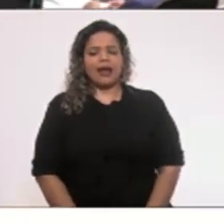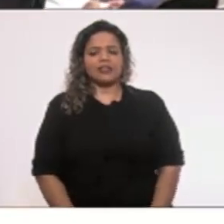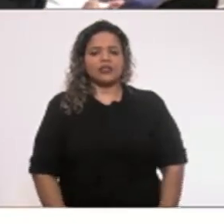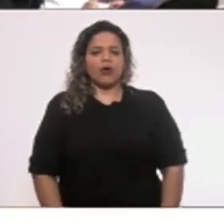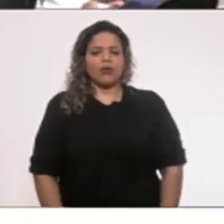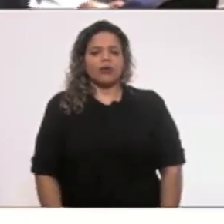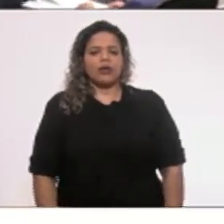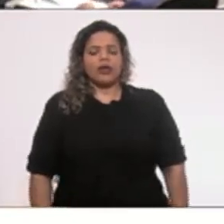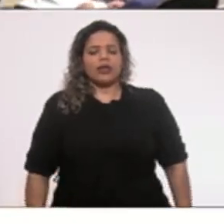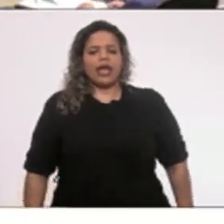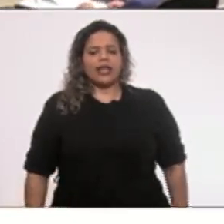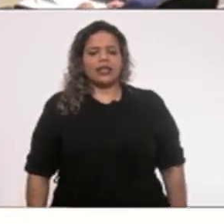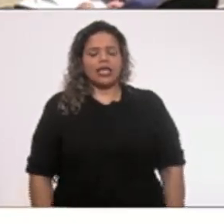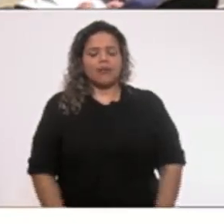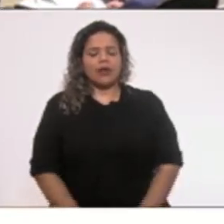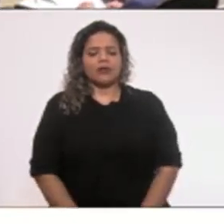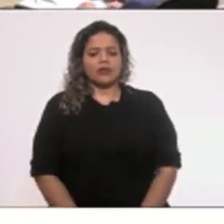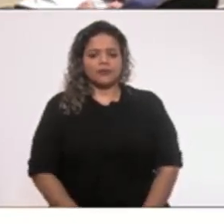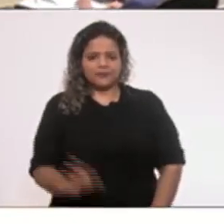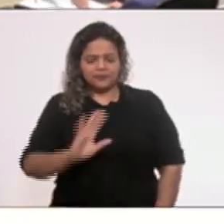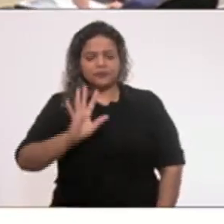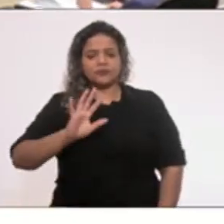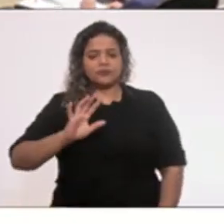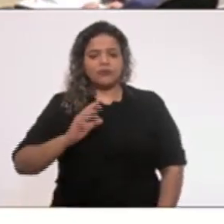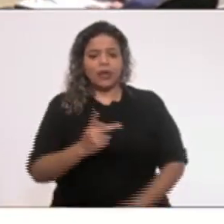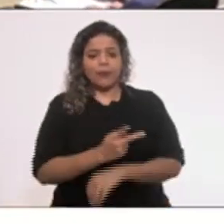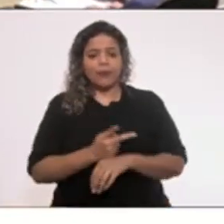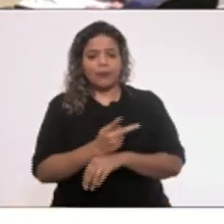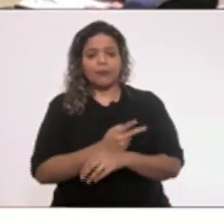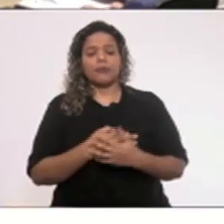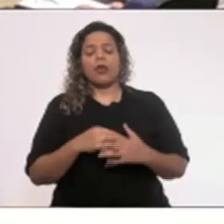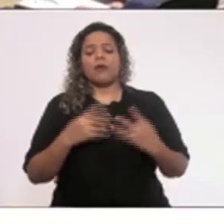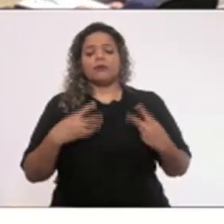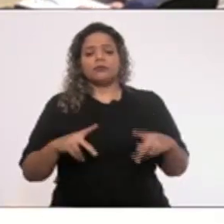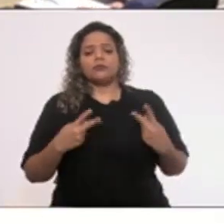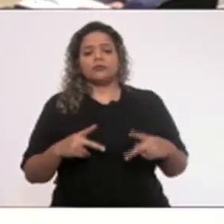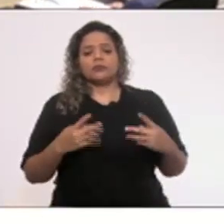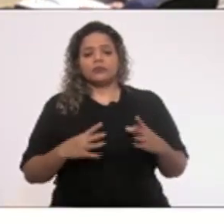Senhor presidente, parecer pela constitucionalidade com emendas.